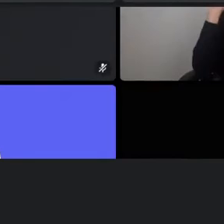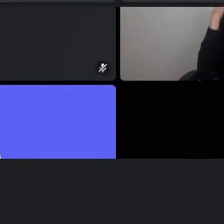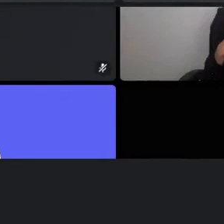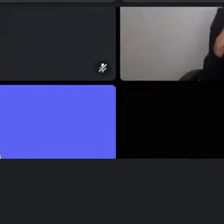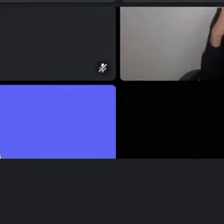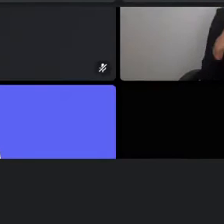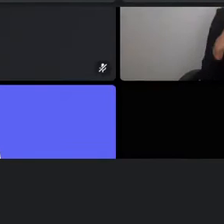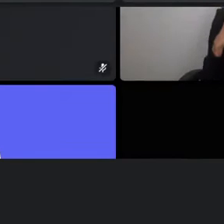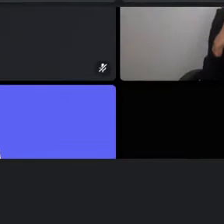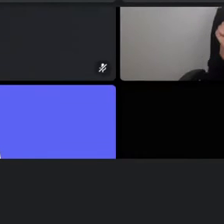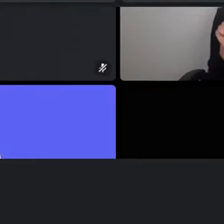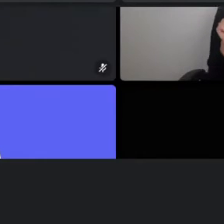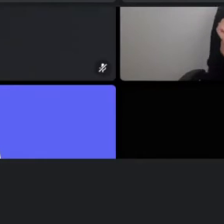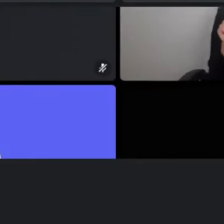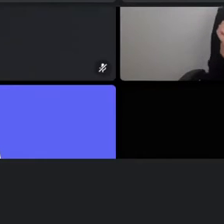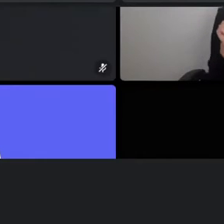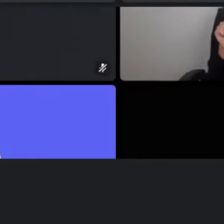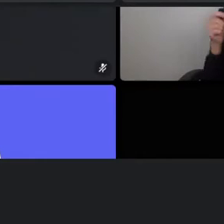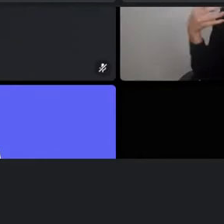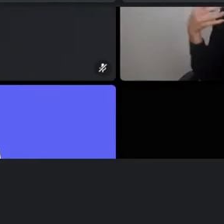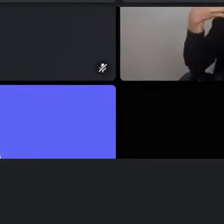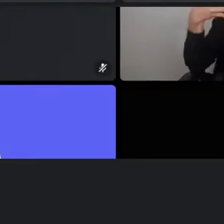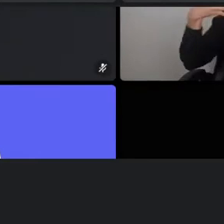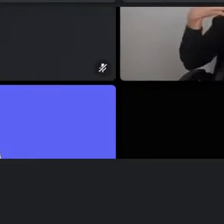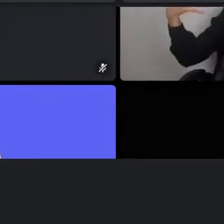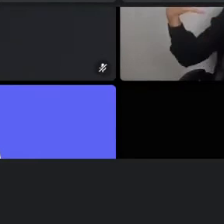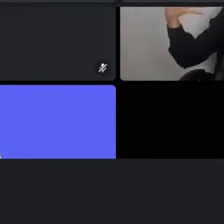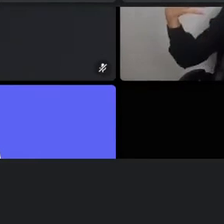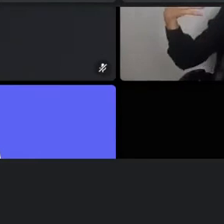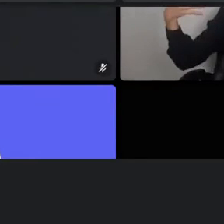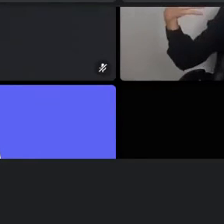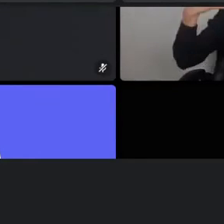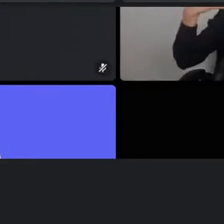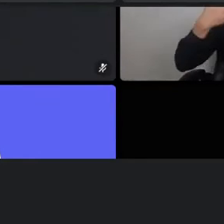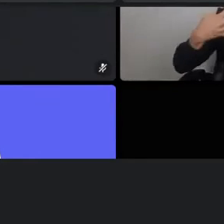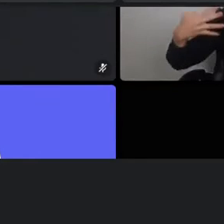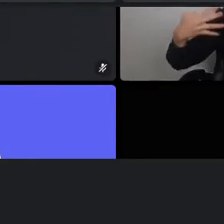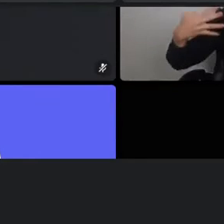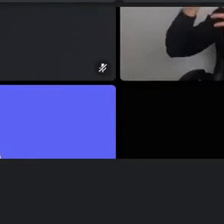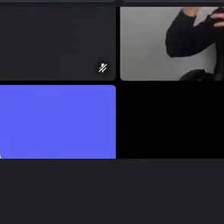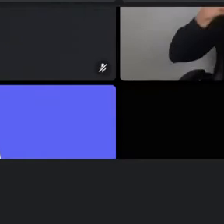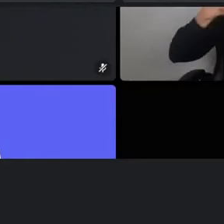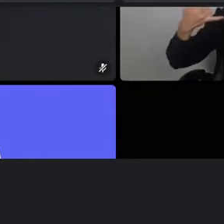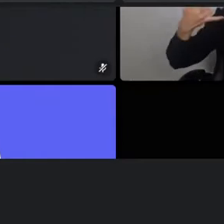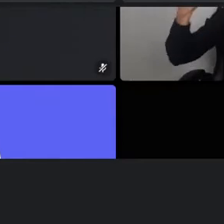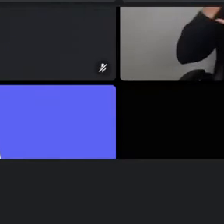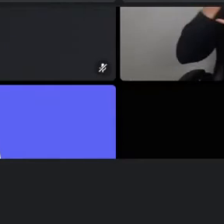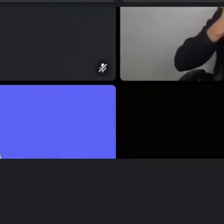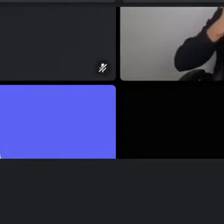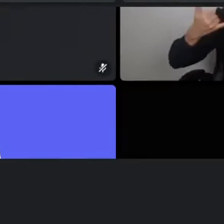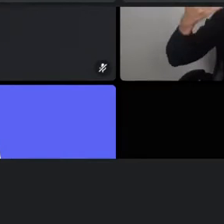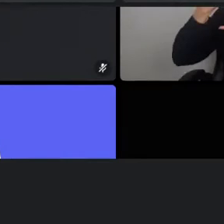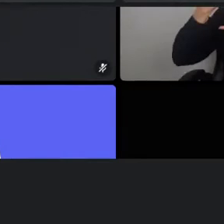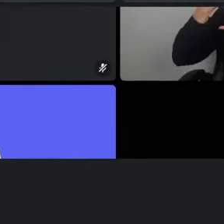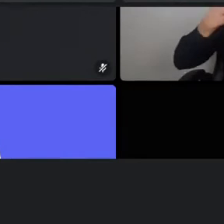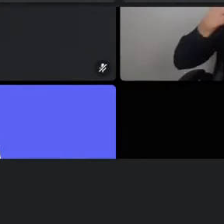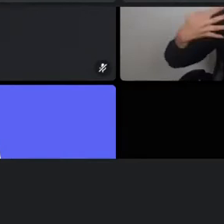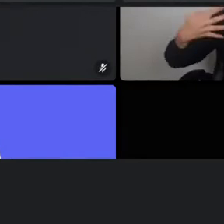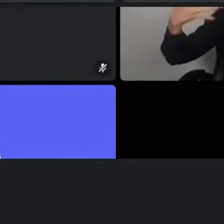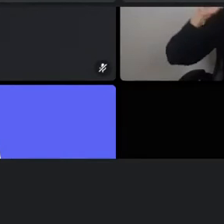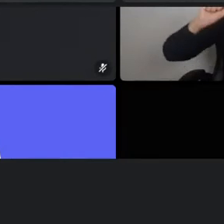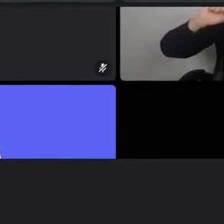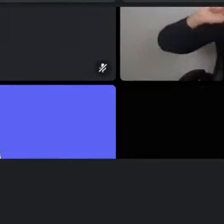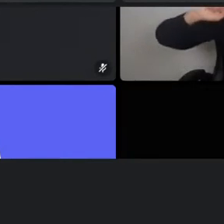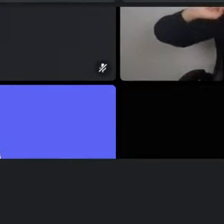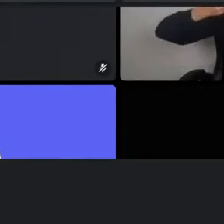o circuito, ou seja, não deixa ele limpo, ele fica com ruído, que a gente chama o quê? Pode gerar harmônico, pode gerar distorções